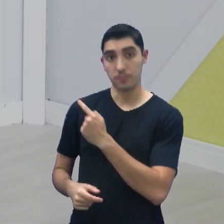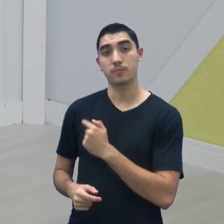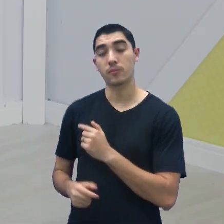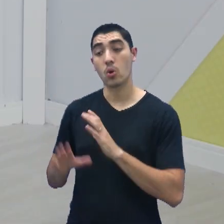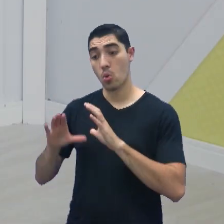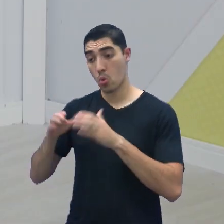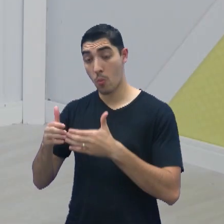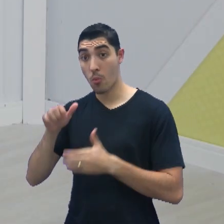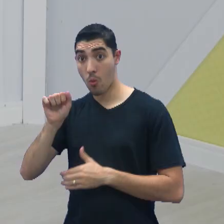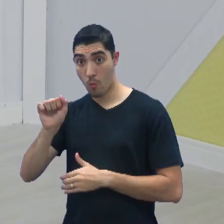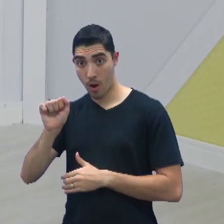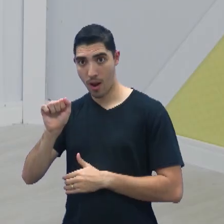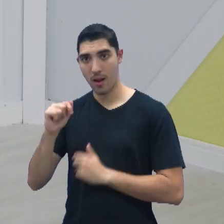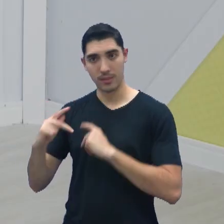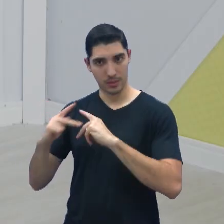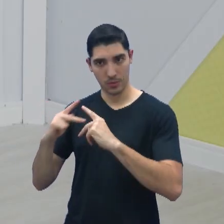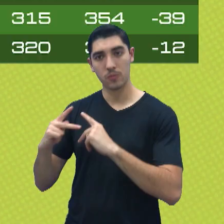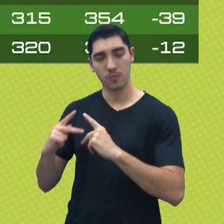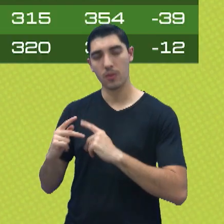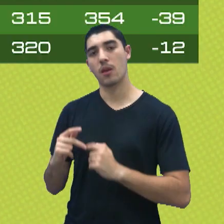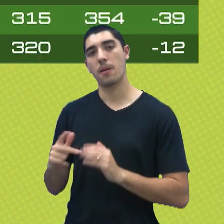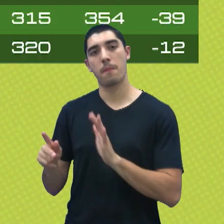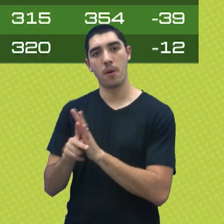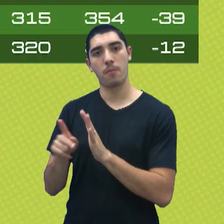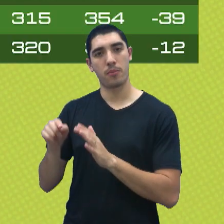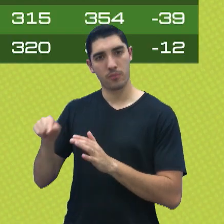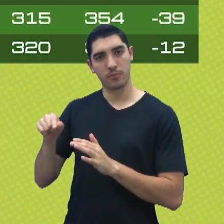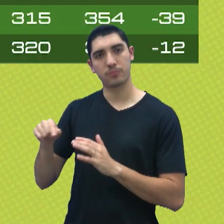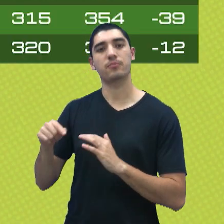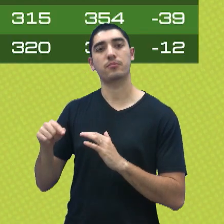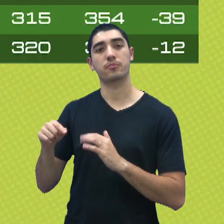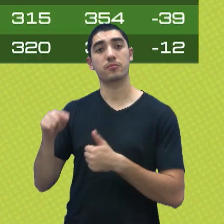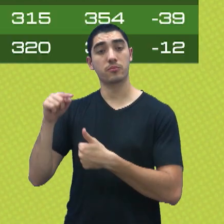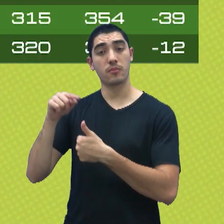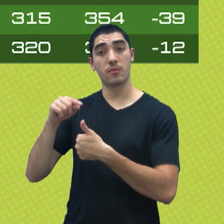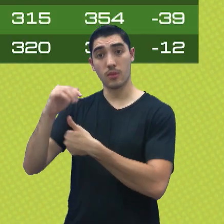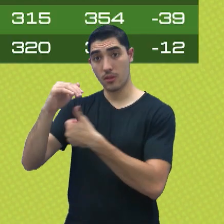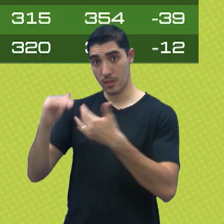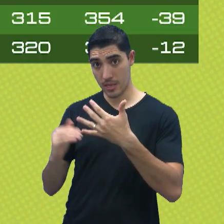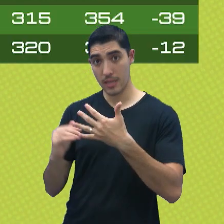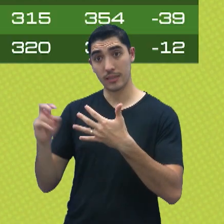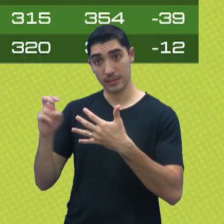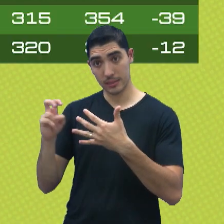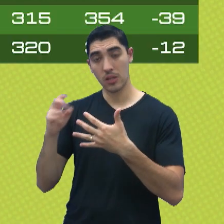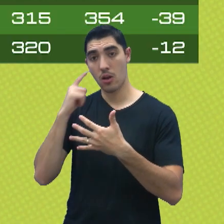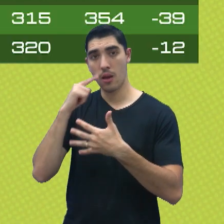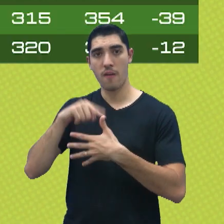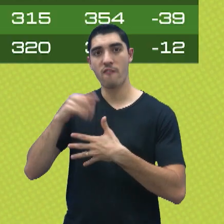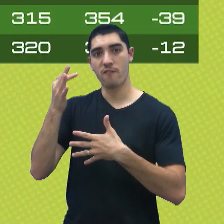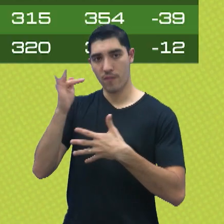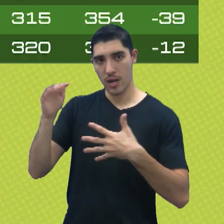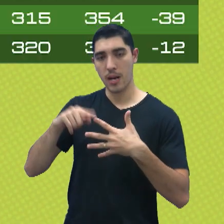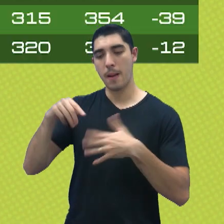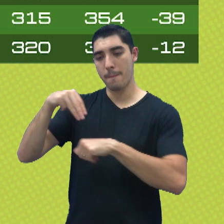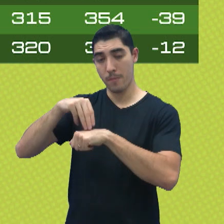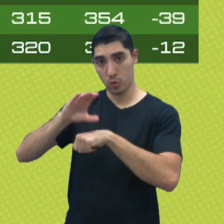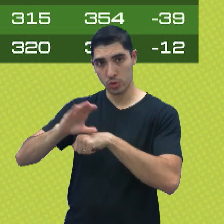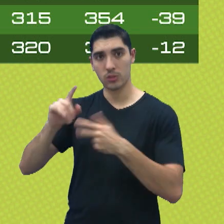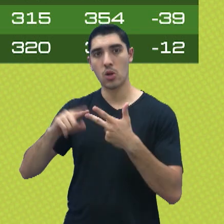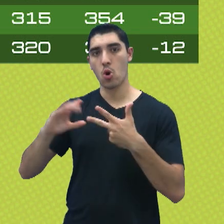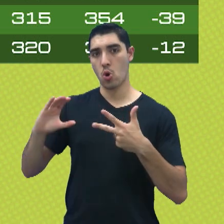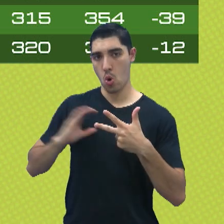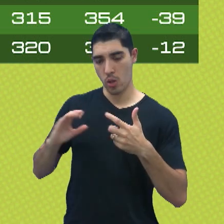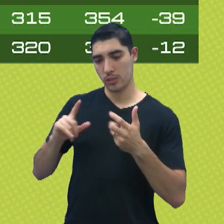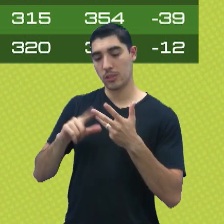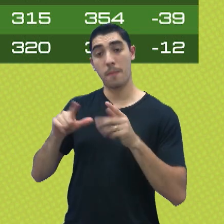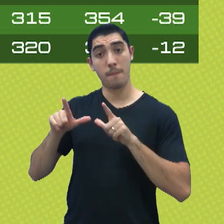onde está o São José. Na fase de classificação, depois de 10 jogos, os 5 primeiros foram exatamente Franca, Mogi, Corinthians, Bauru